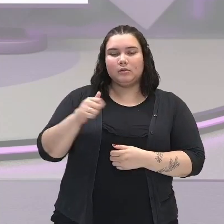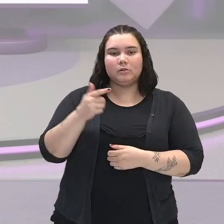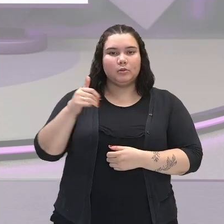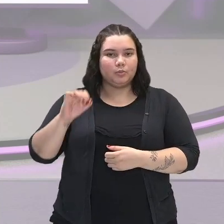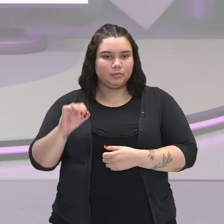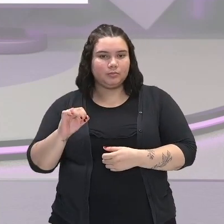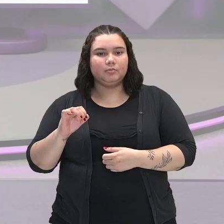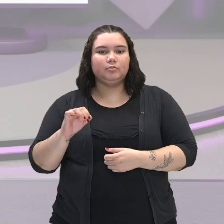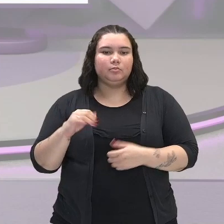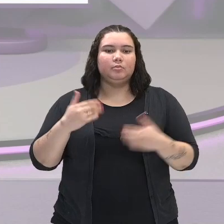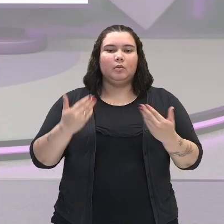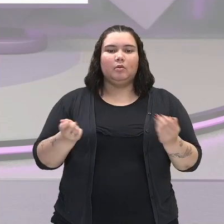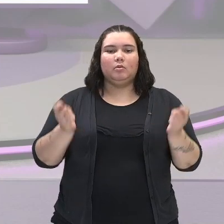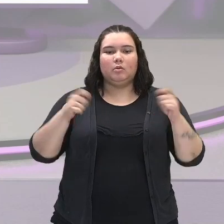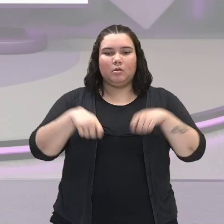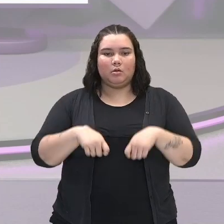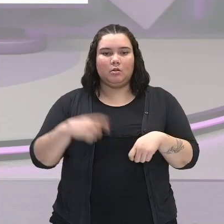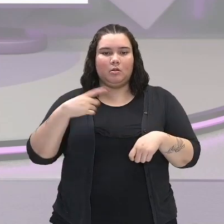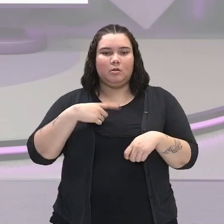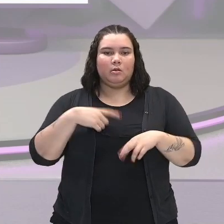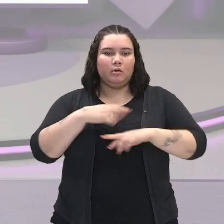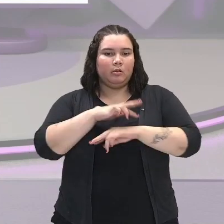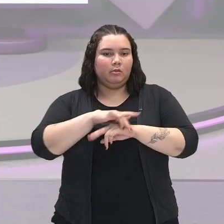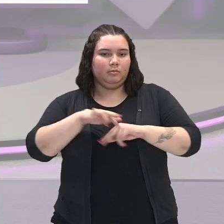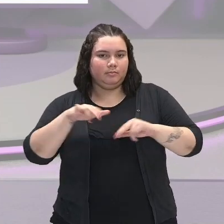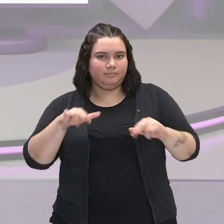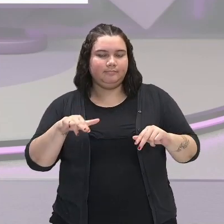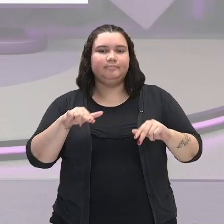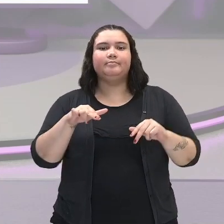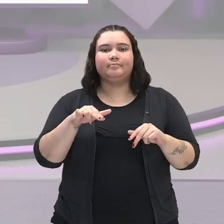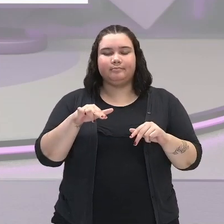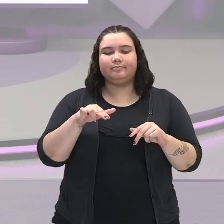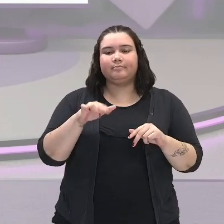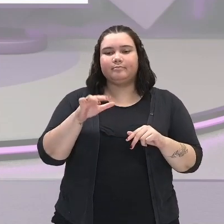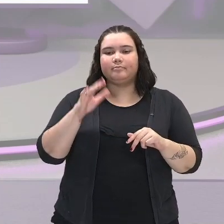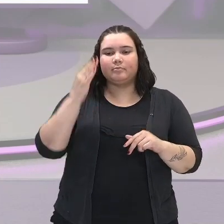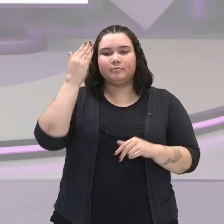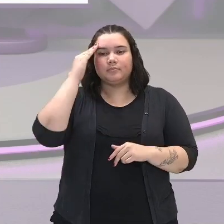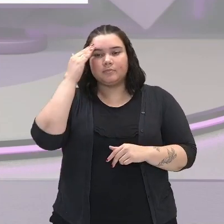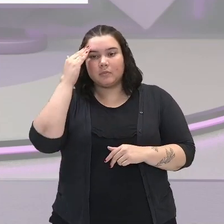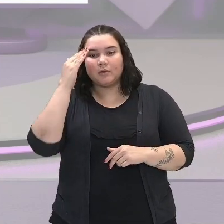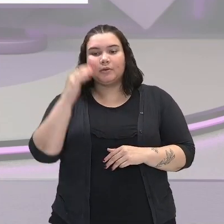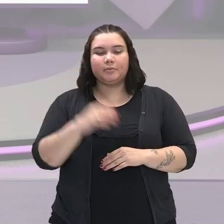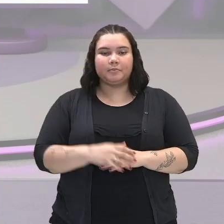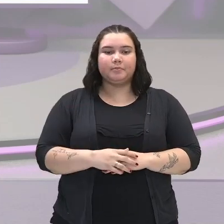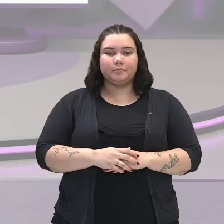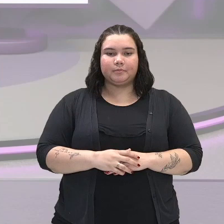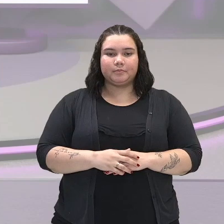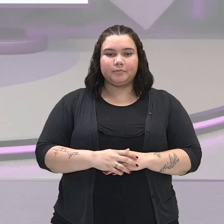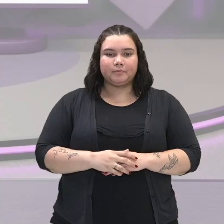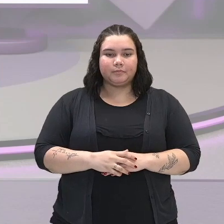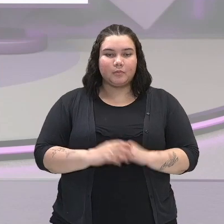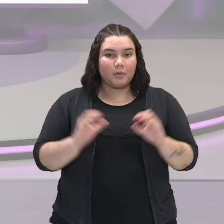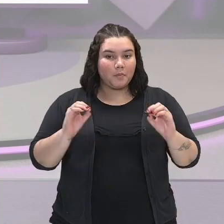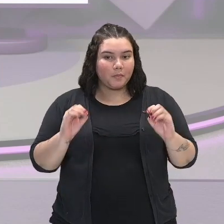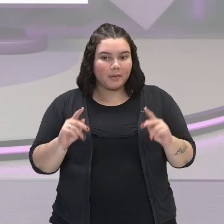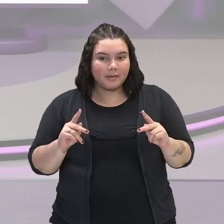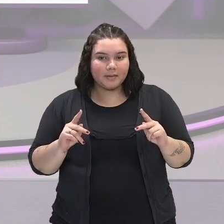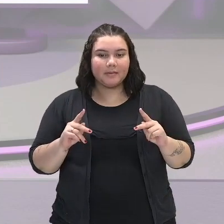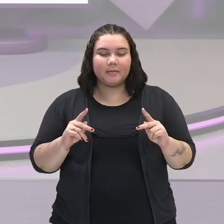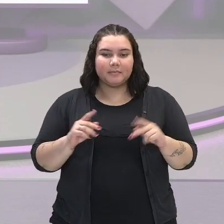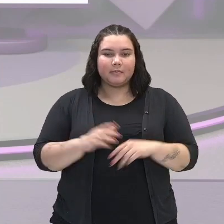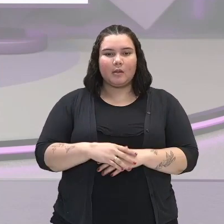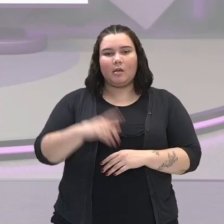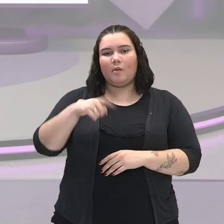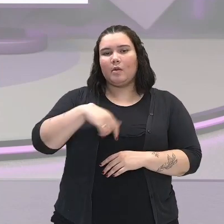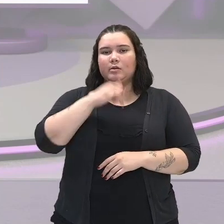gente consegue fazer várias considerações, né, a partir desse exemplo. Tá bom? Então é um exemplo do